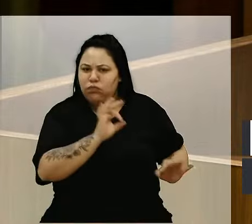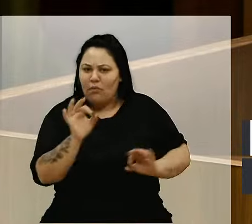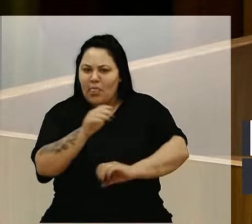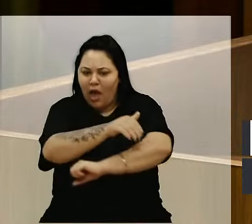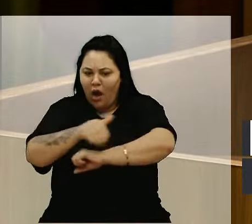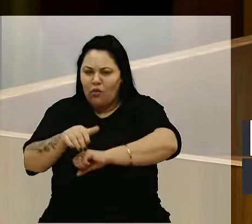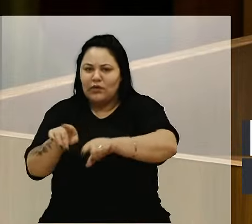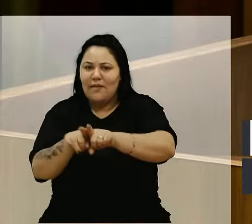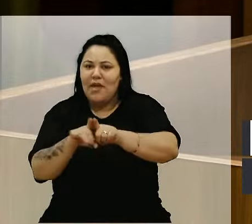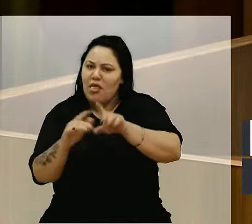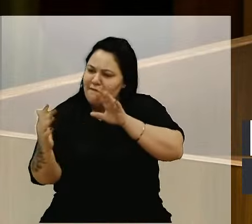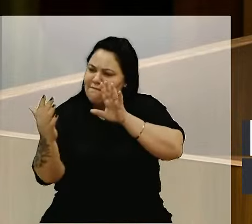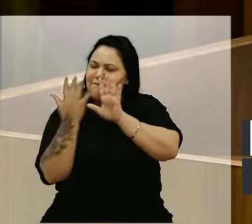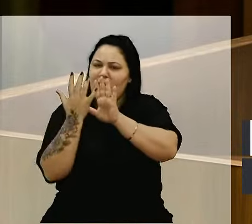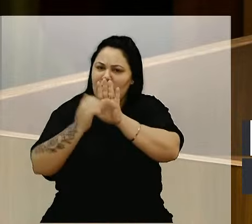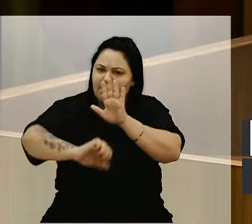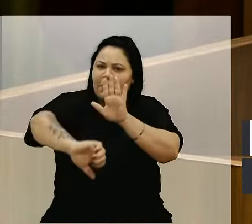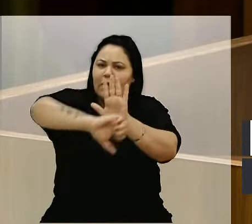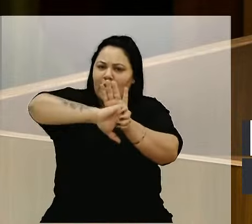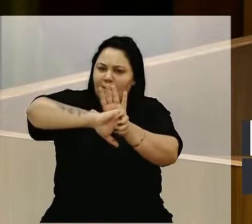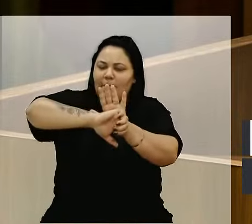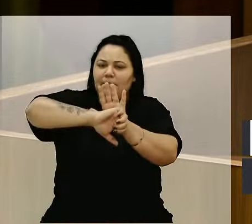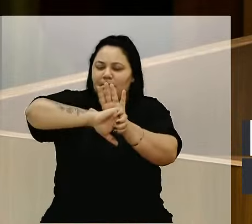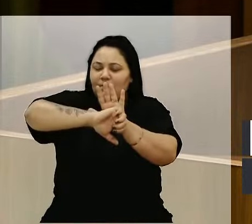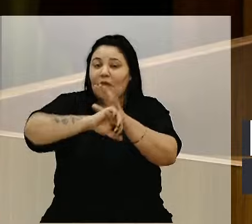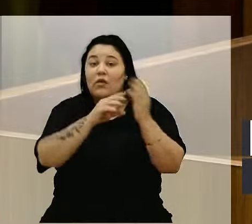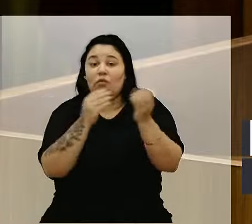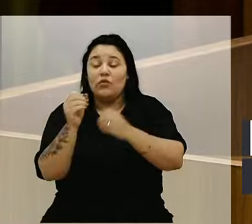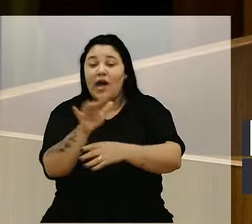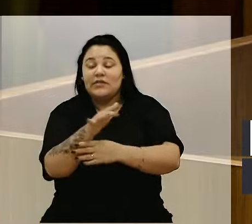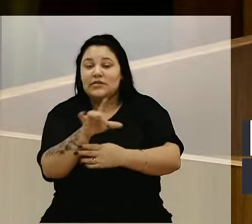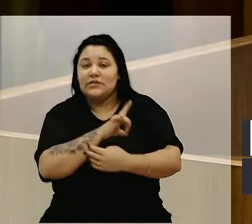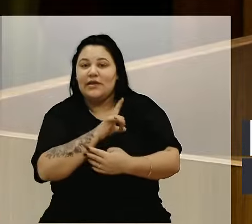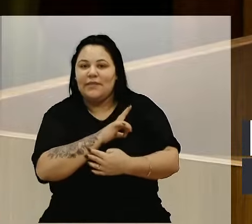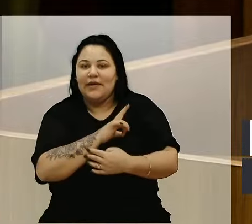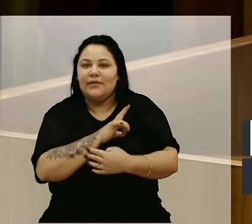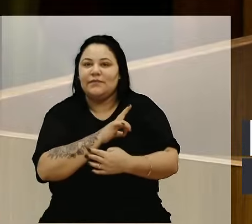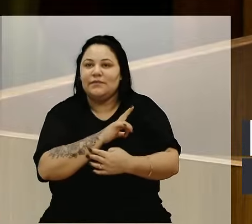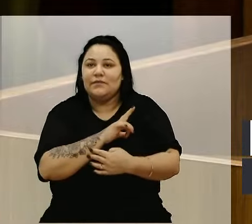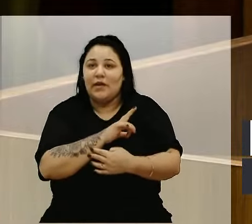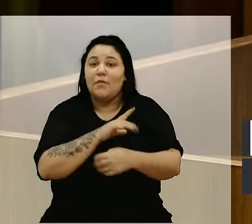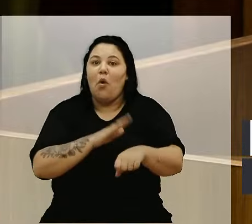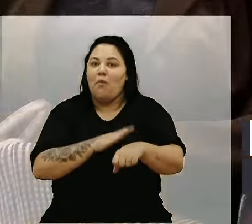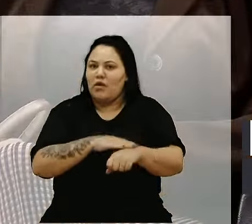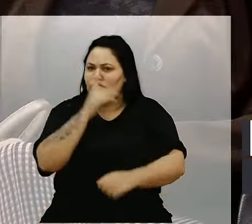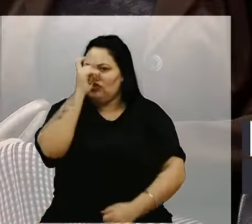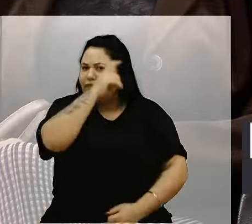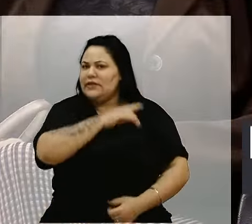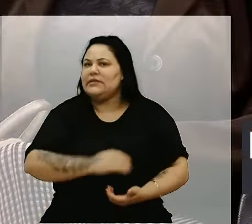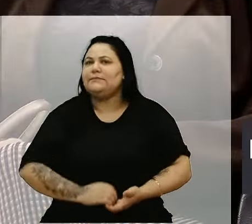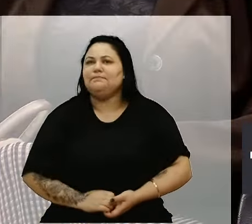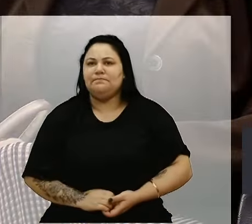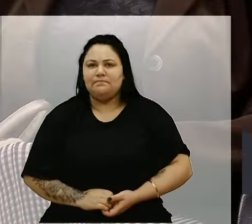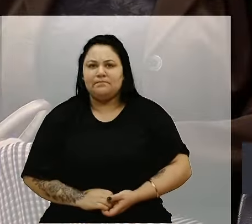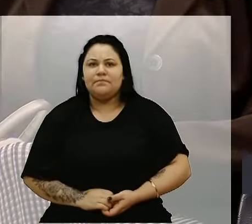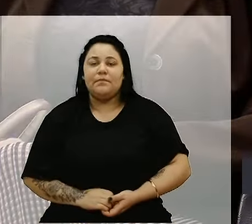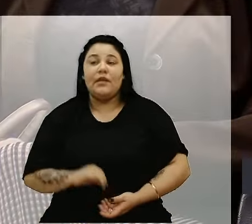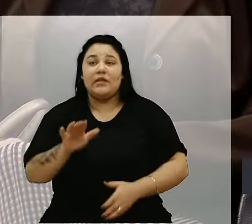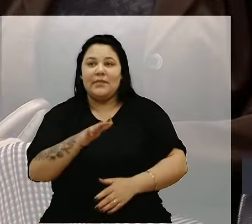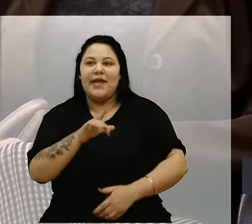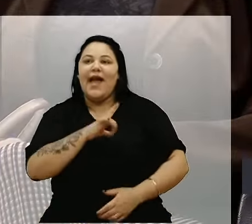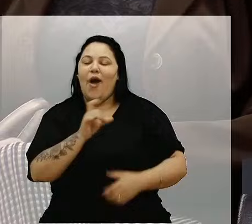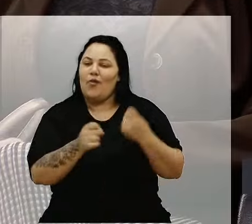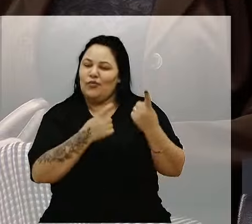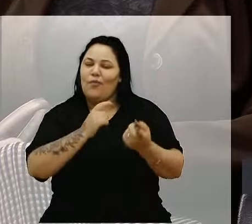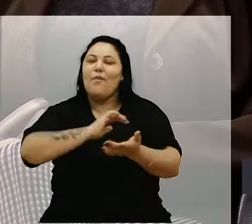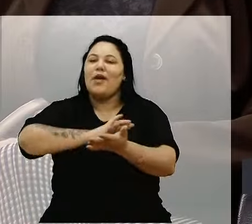no enfrentamento à criminalidade, muitas vezes em condições adversas. Apesar de algum preconceito que